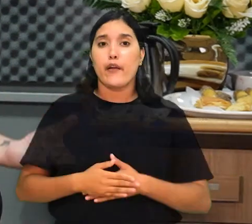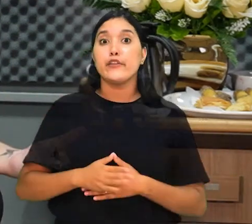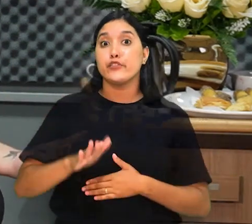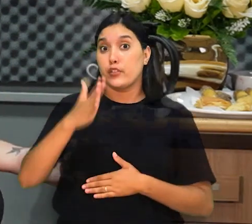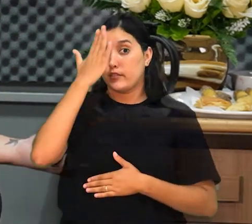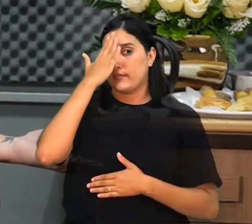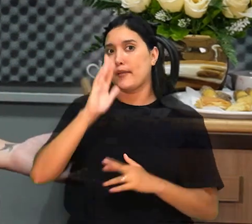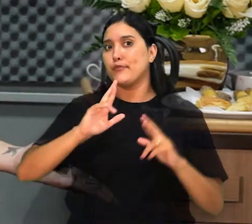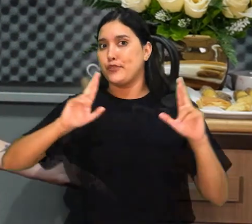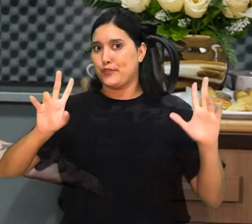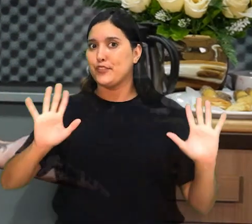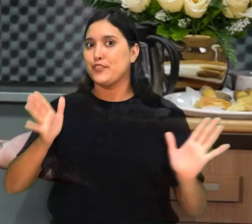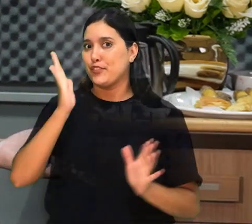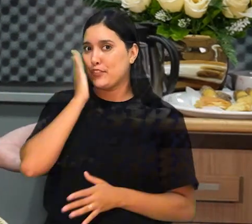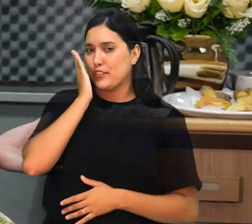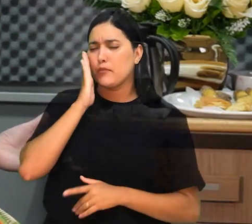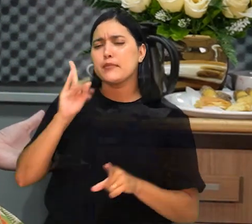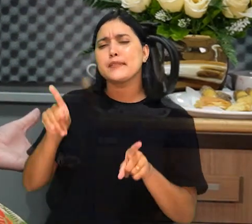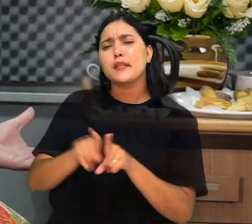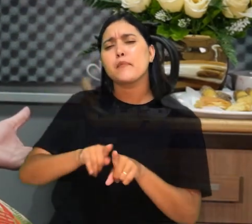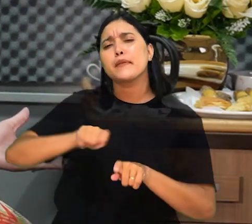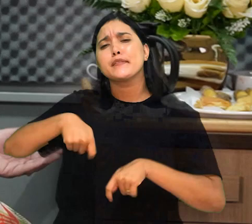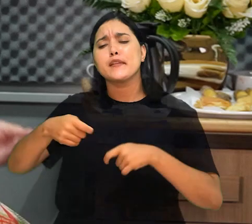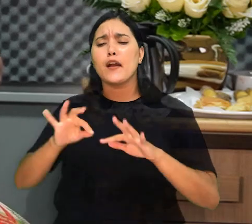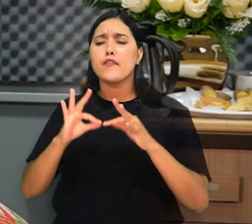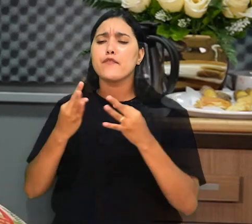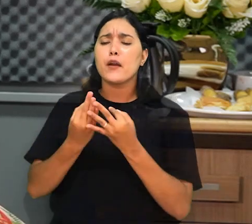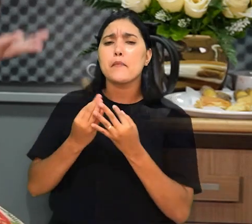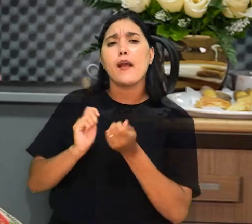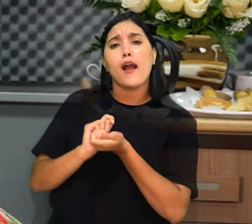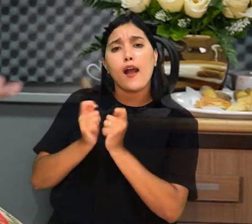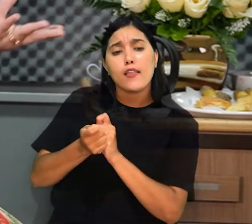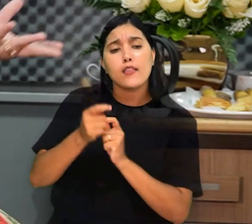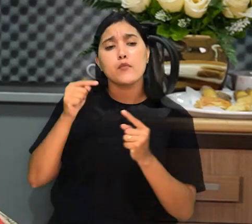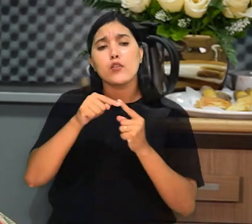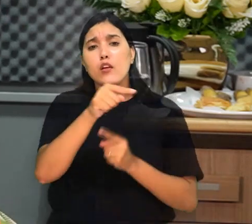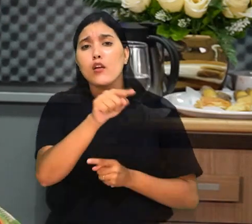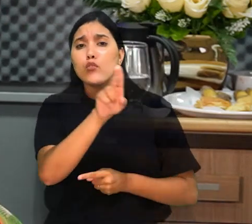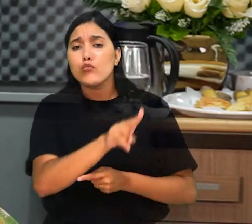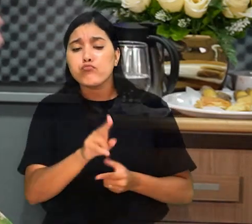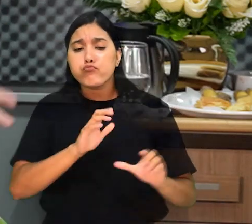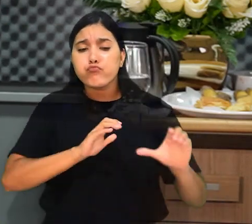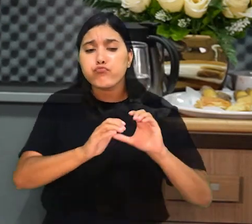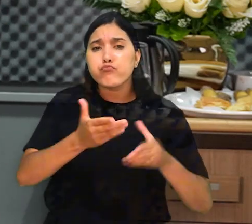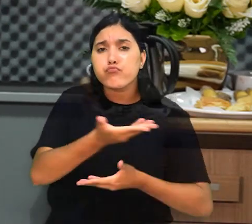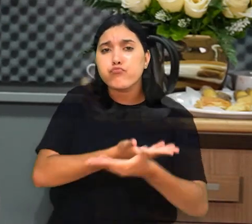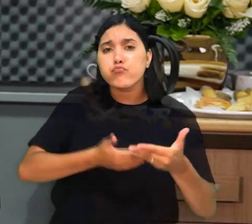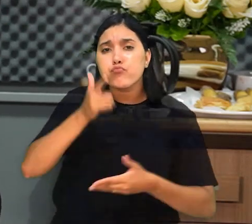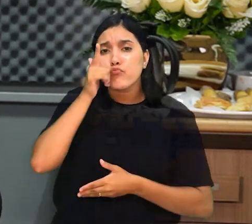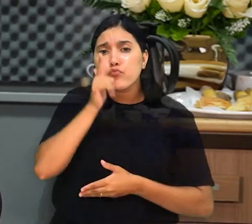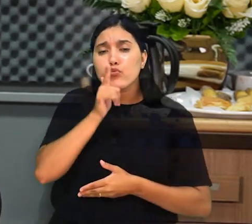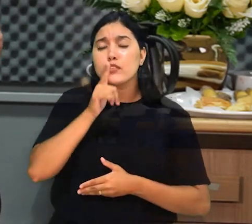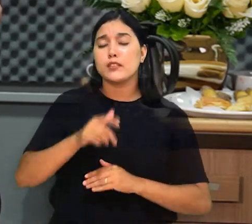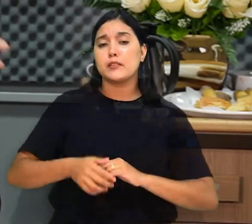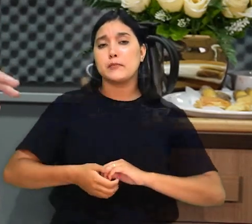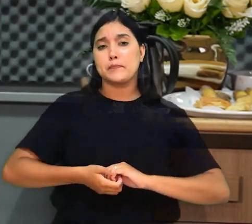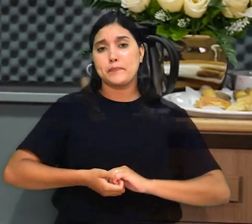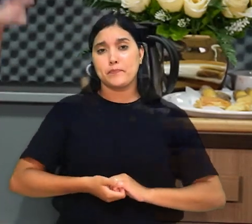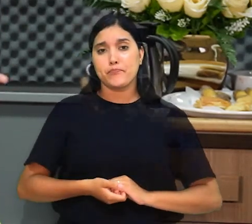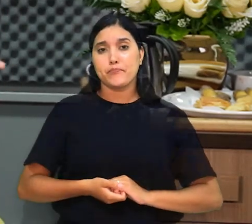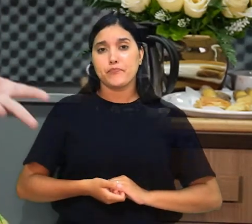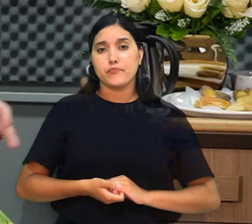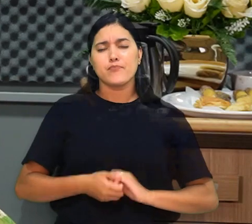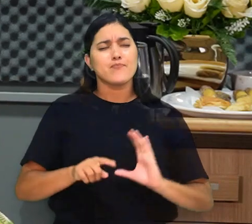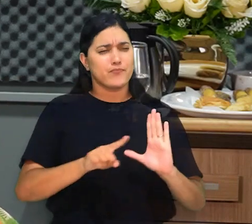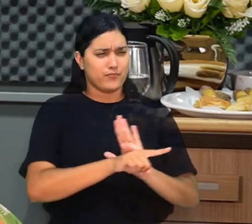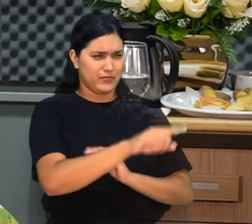e aprender. E ele não teve esse estímulo. O estímulo foi o quê? Né? A questão da linguagem, como a gente já diferenciou, e também sinais que a